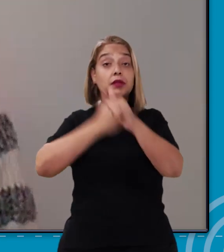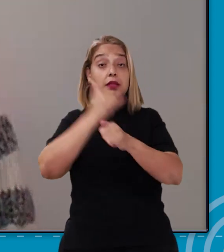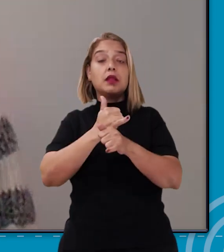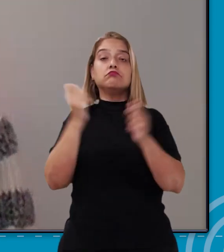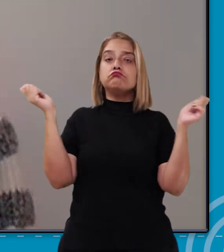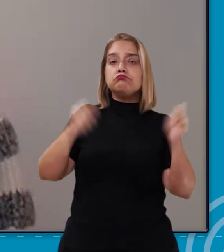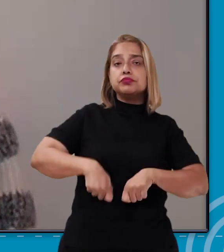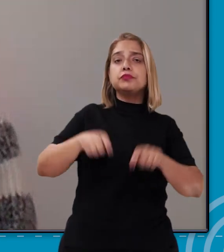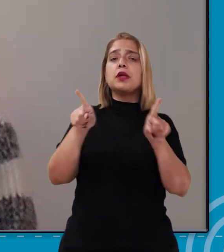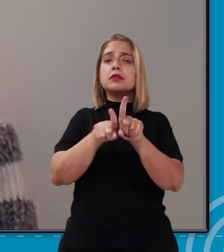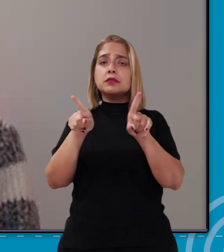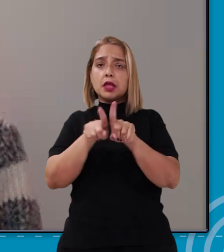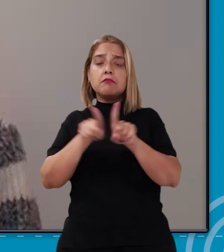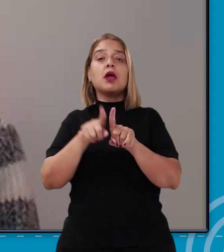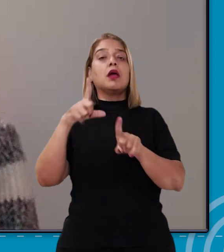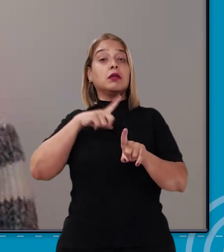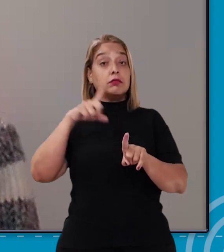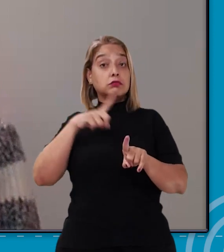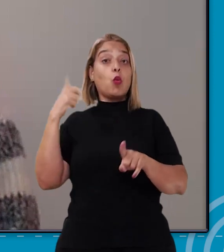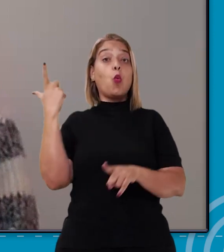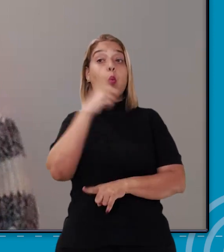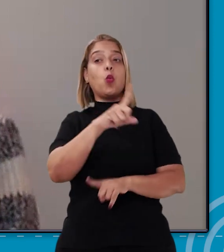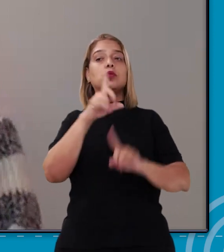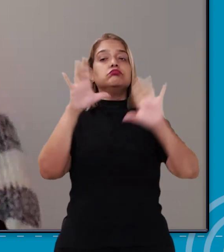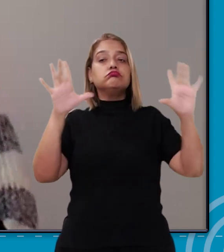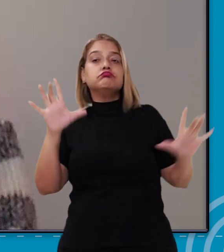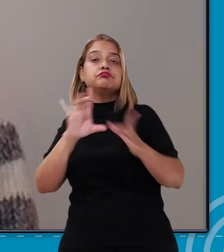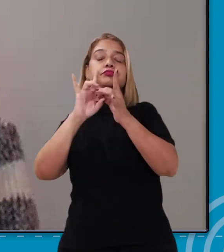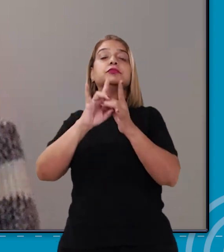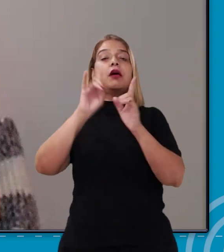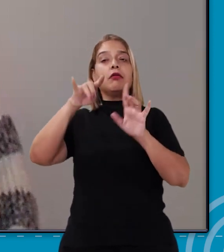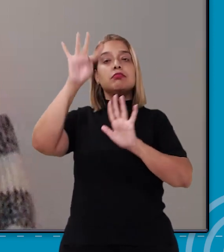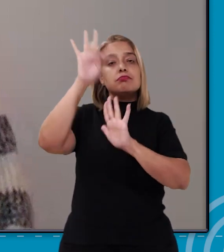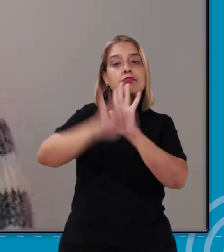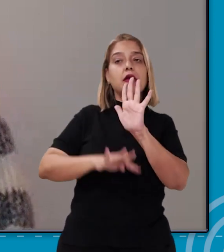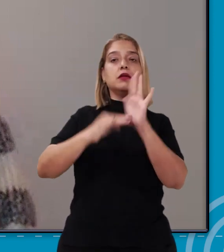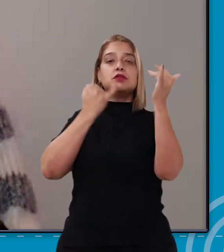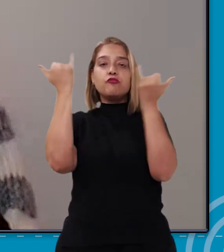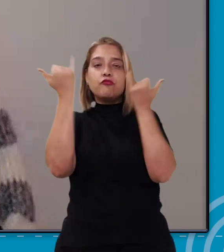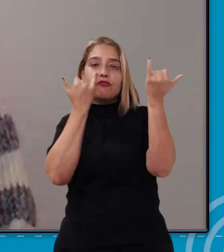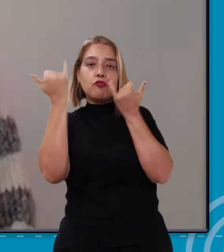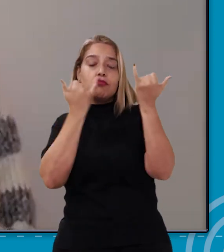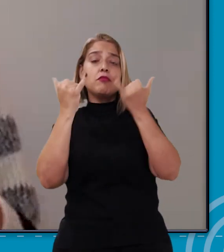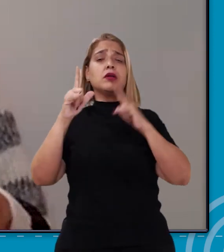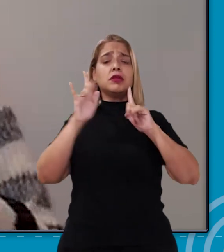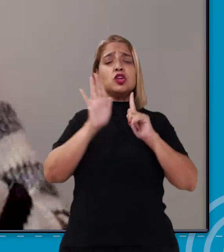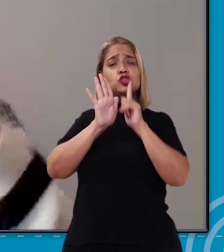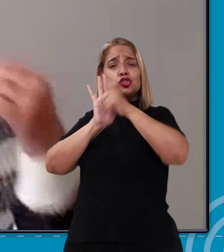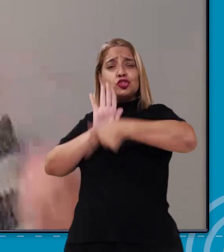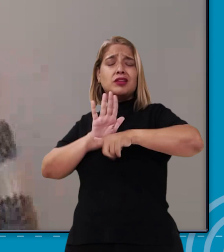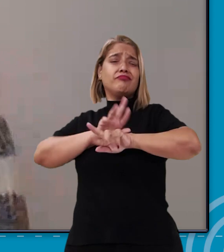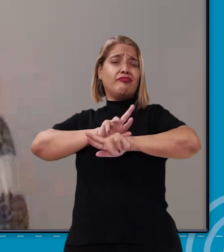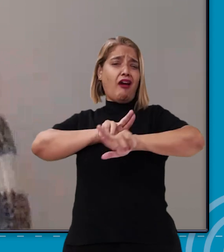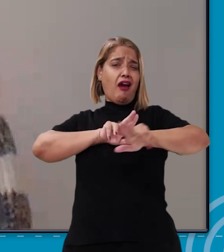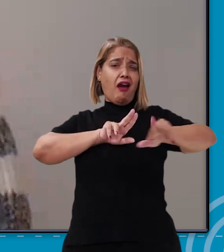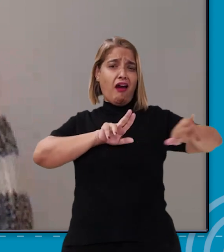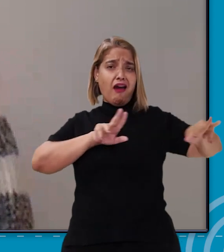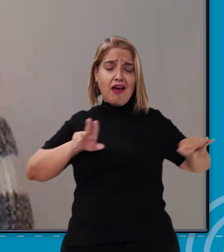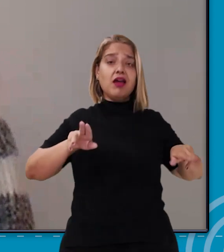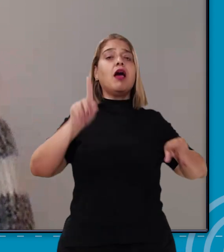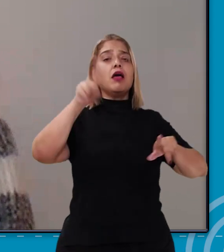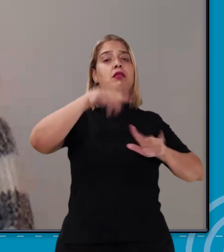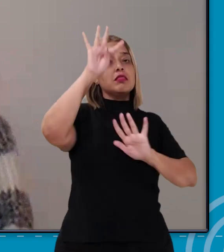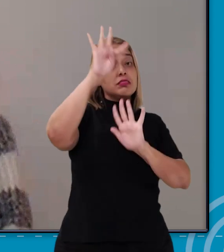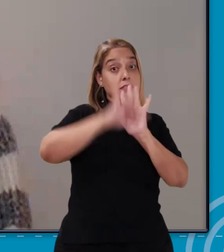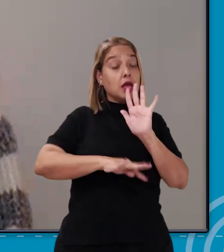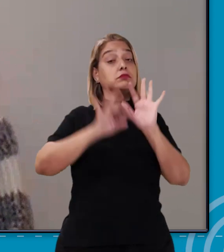as tecnologias digitais podem propiciar um acesso a fontes, a textos, a informações de gêneros